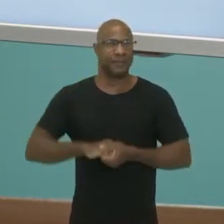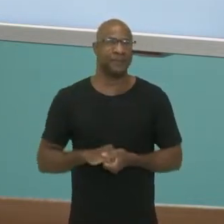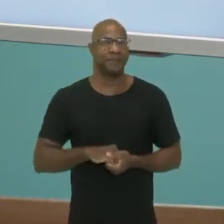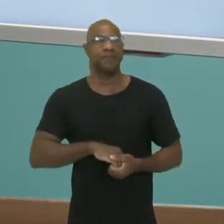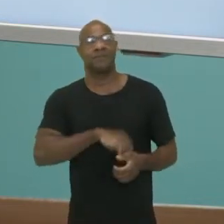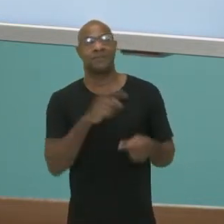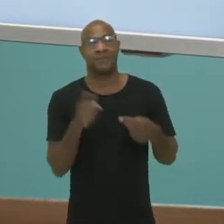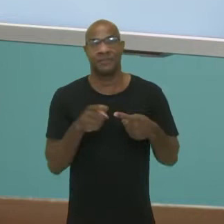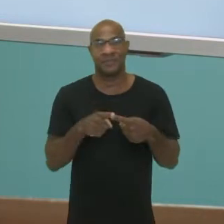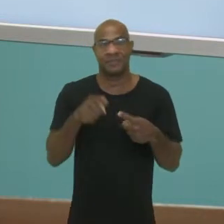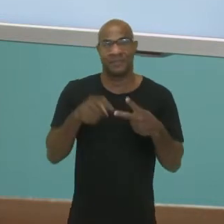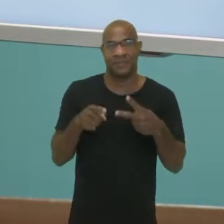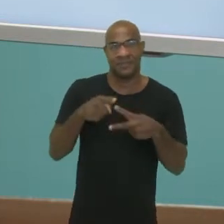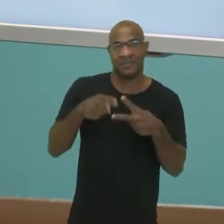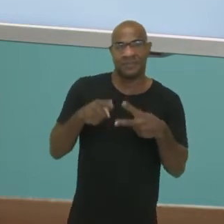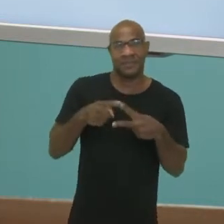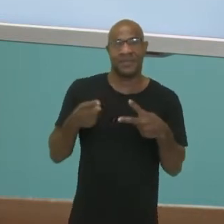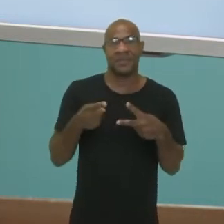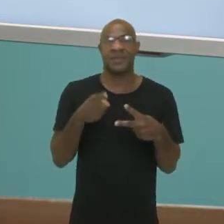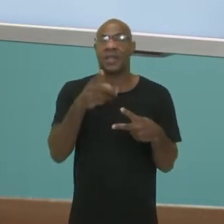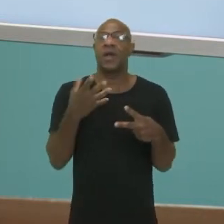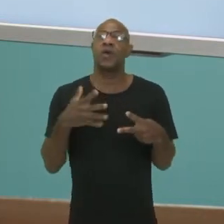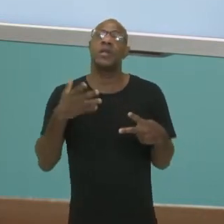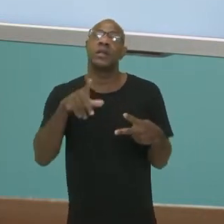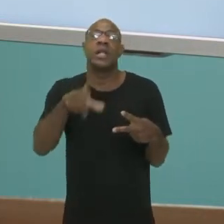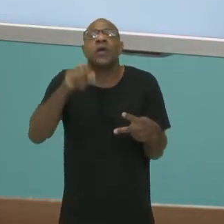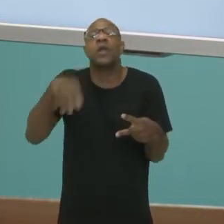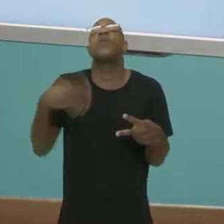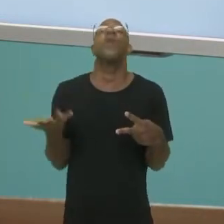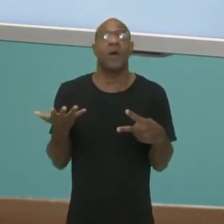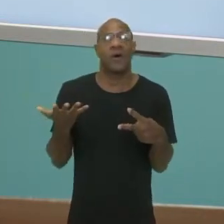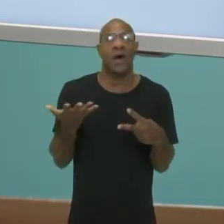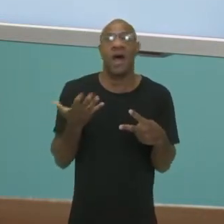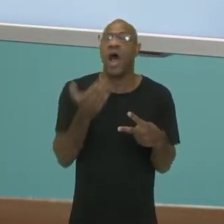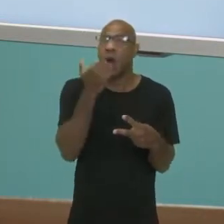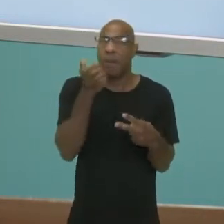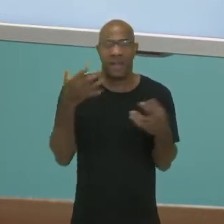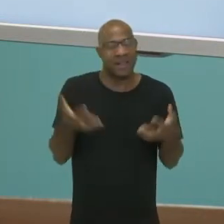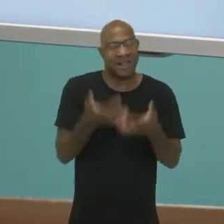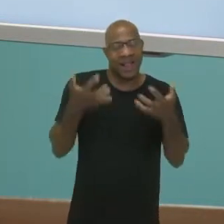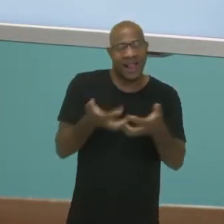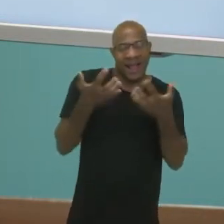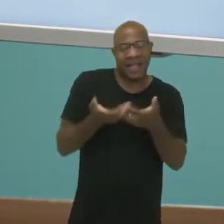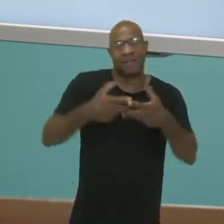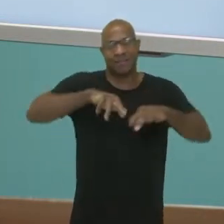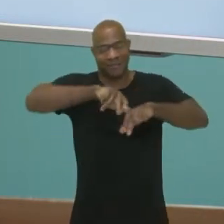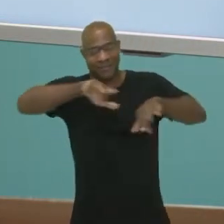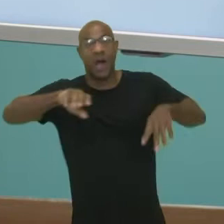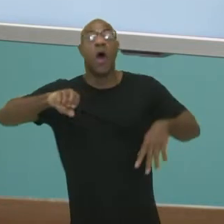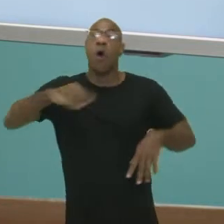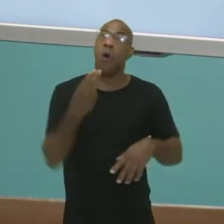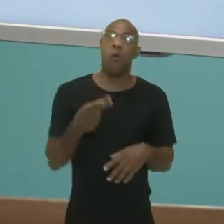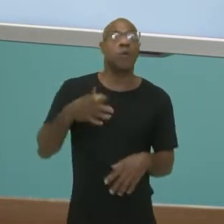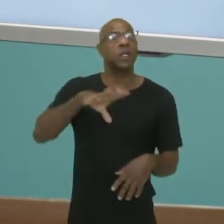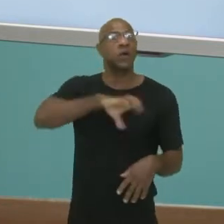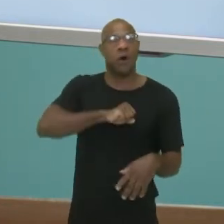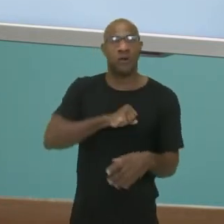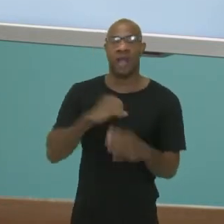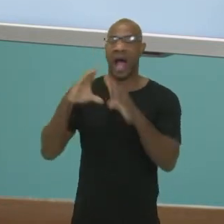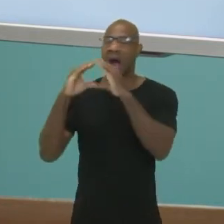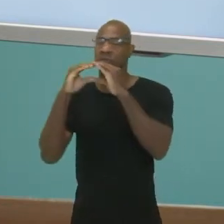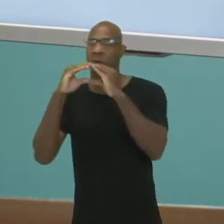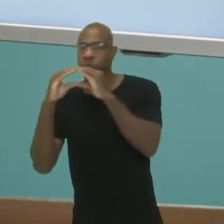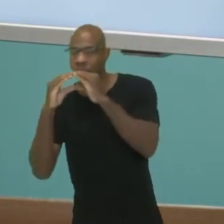E comidas saladas ou você prefere comidas doces? Eu, particularmente, gosto aqui, me